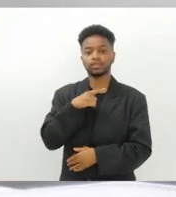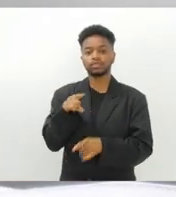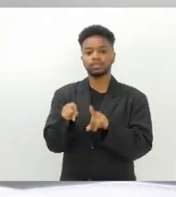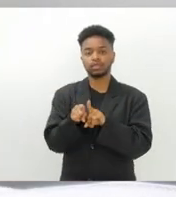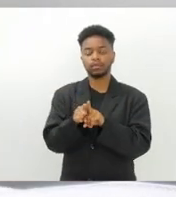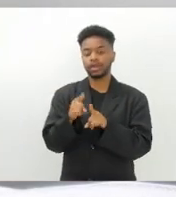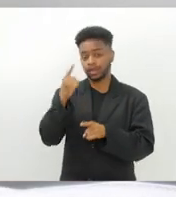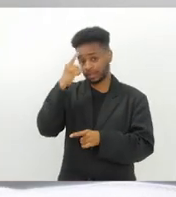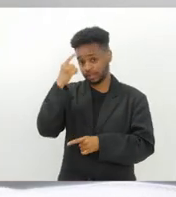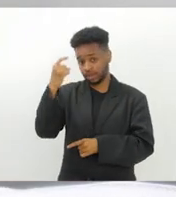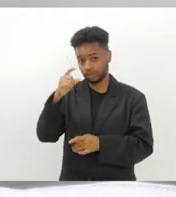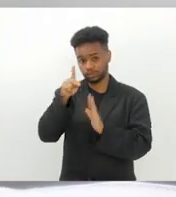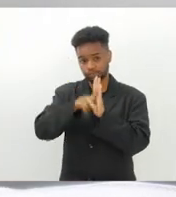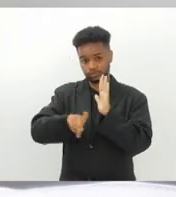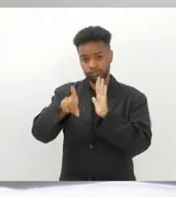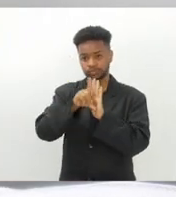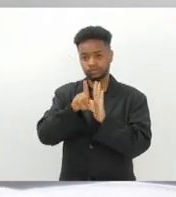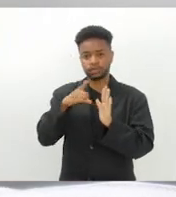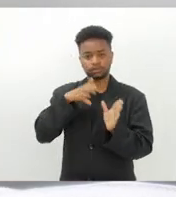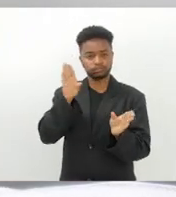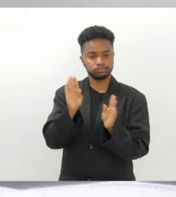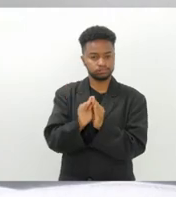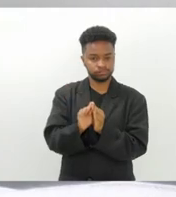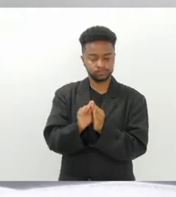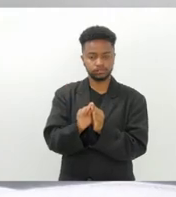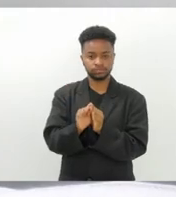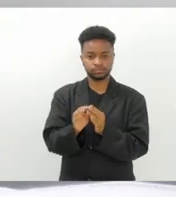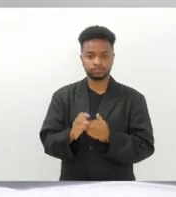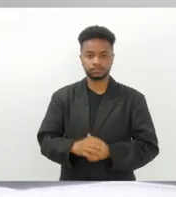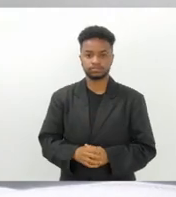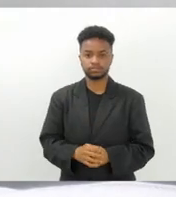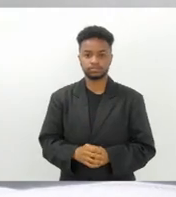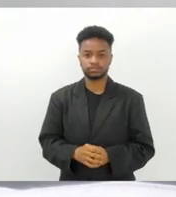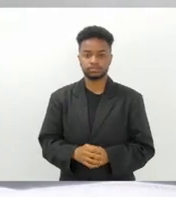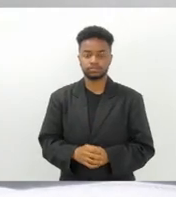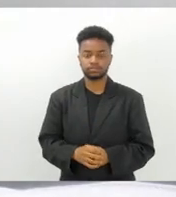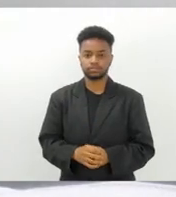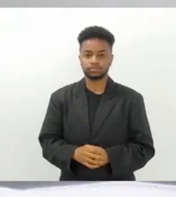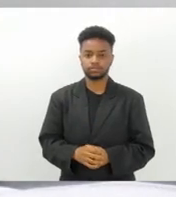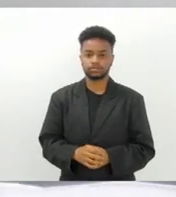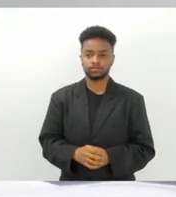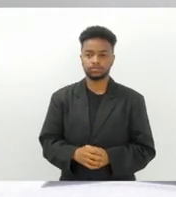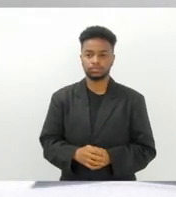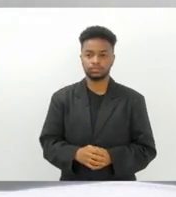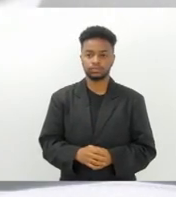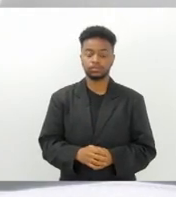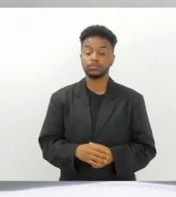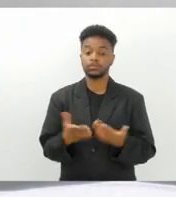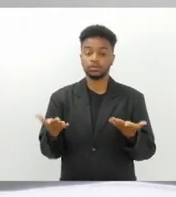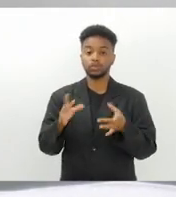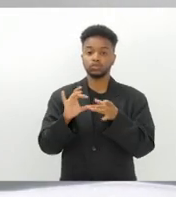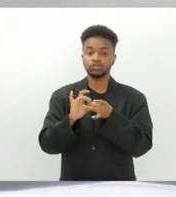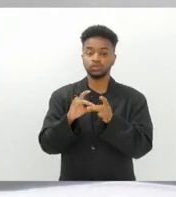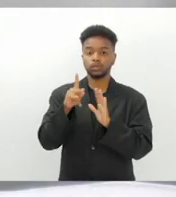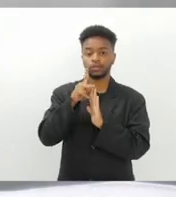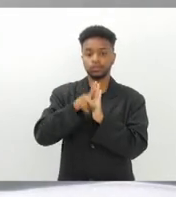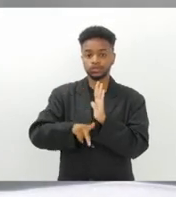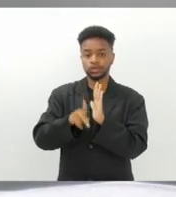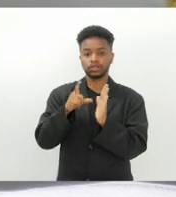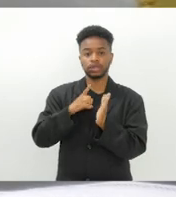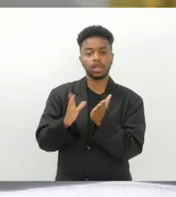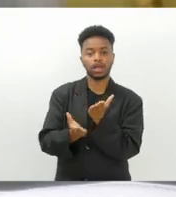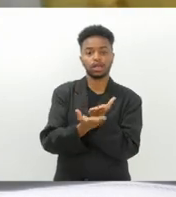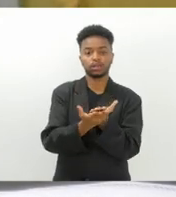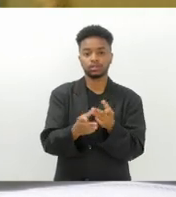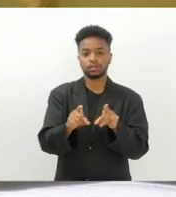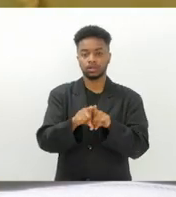ideia do projeto de lei, que está bem sucinto, né? Inclusive, nesse projeto vem anexo,